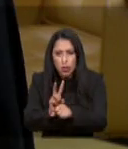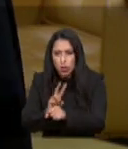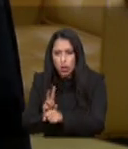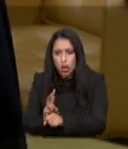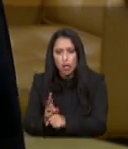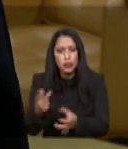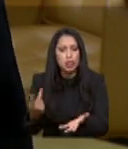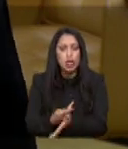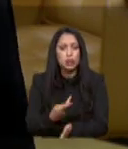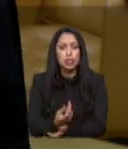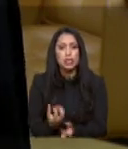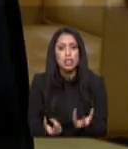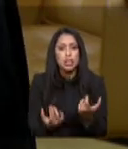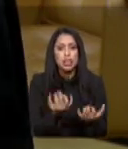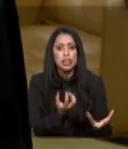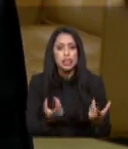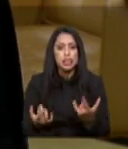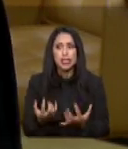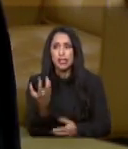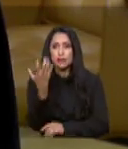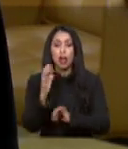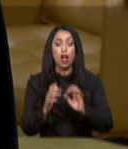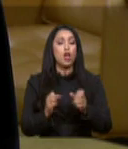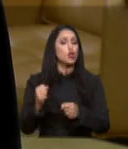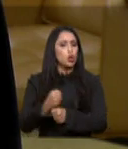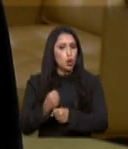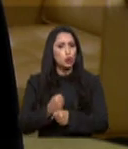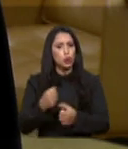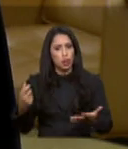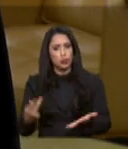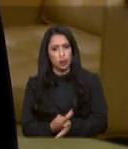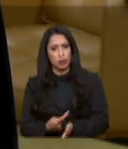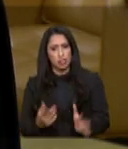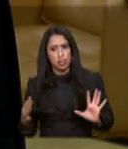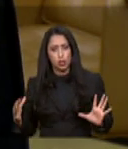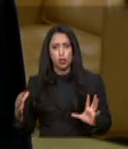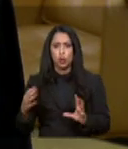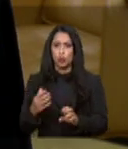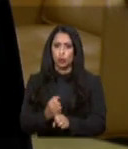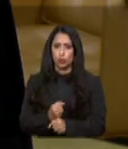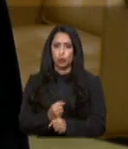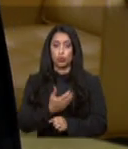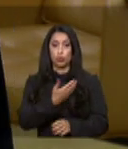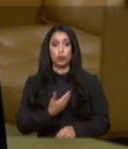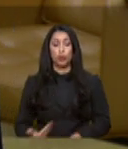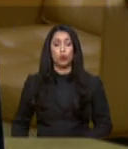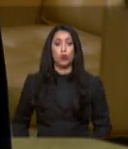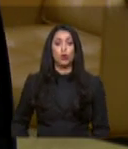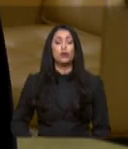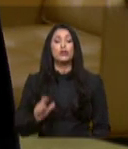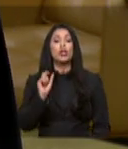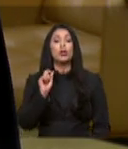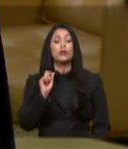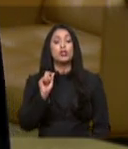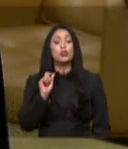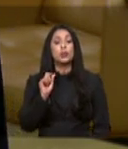incêndios florestais, e ele ocorre anualmente. Juntos, em uma sala, o governo federal